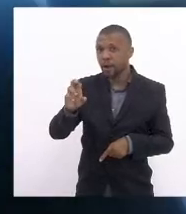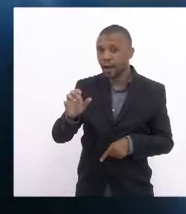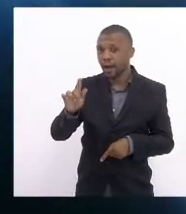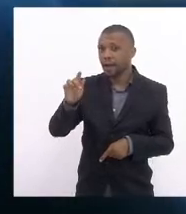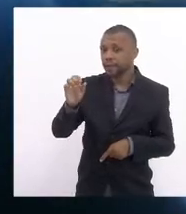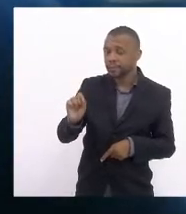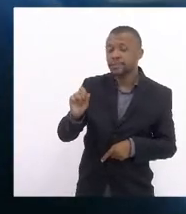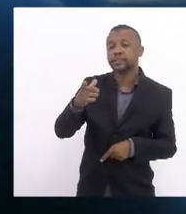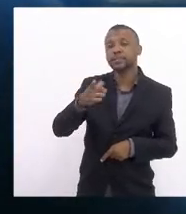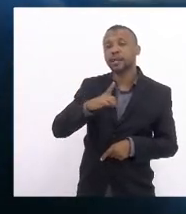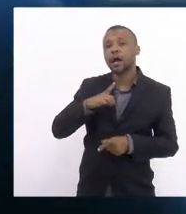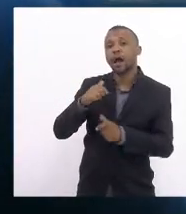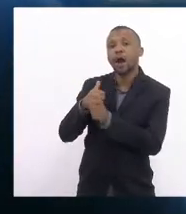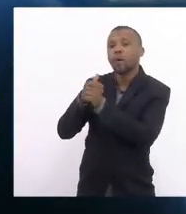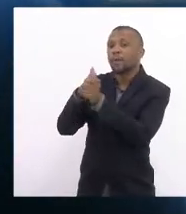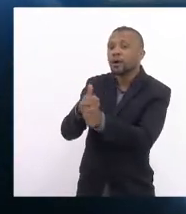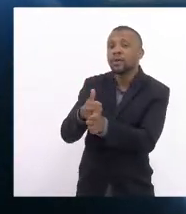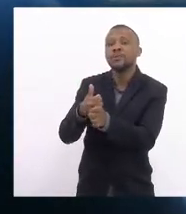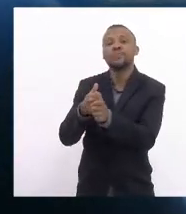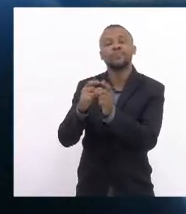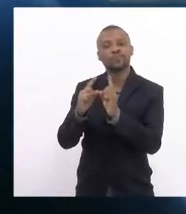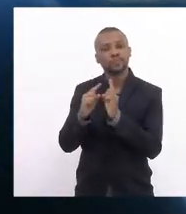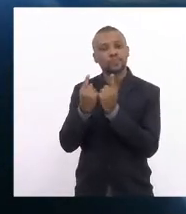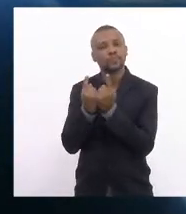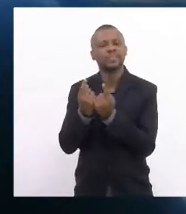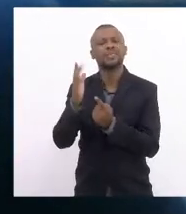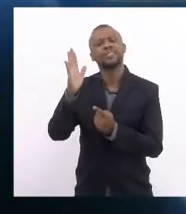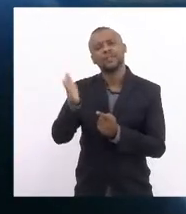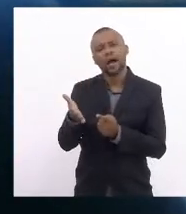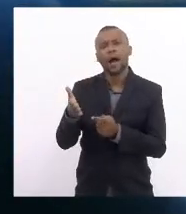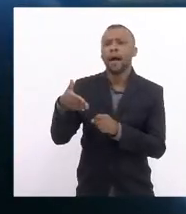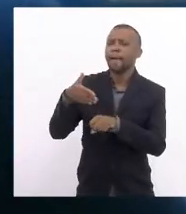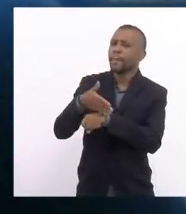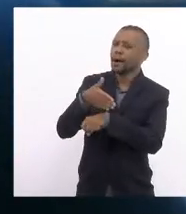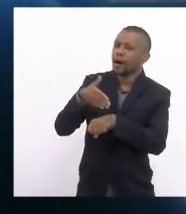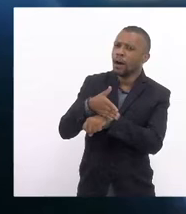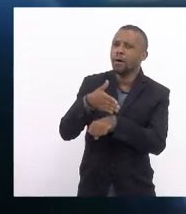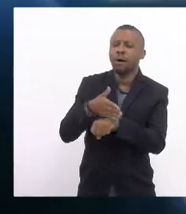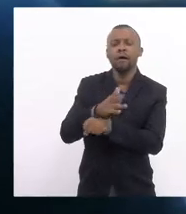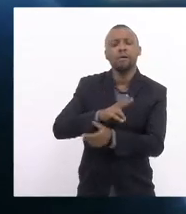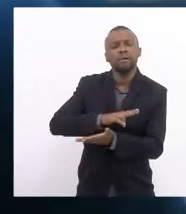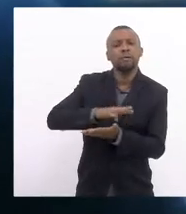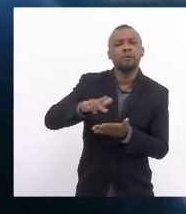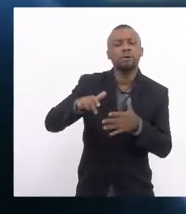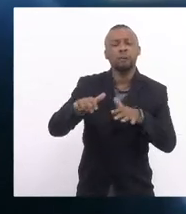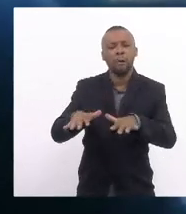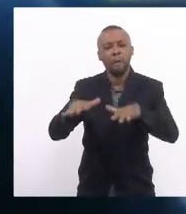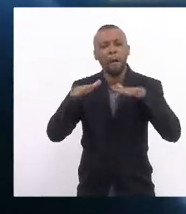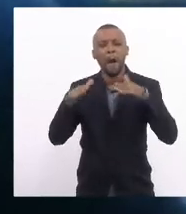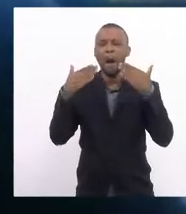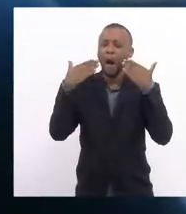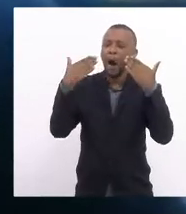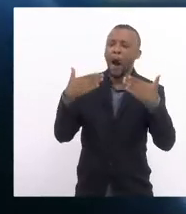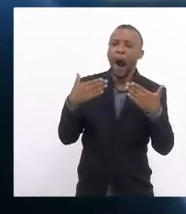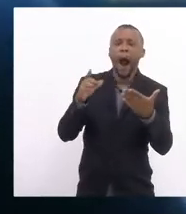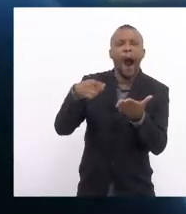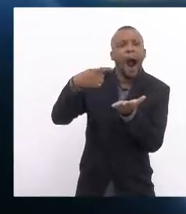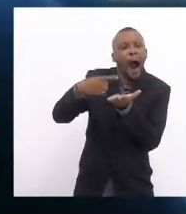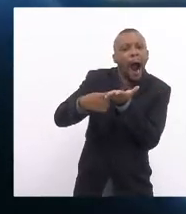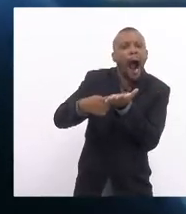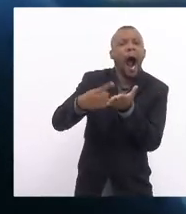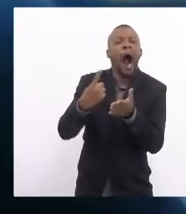essa sessão e que já participou de várias audiências públicas conosco no mandato, inclusive uma semana